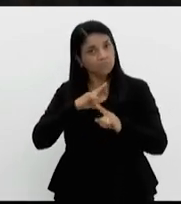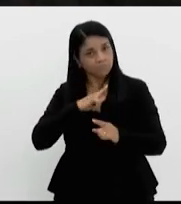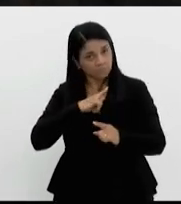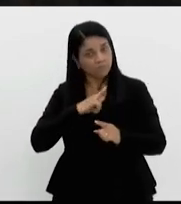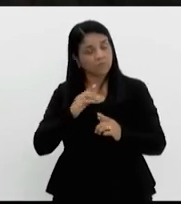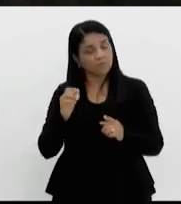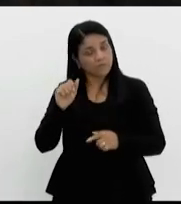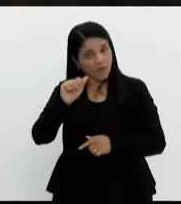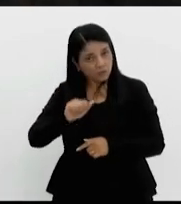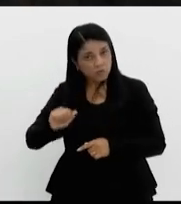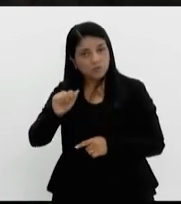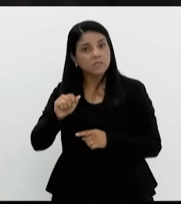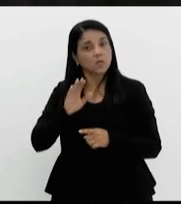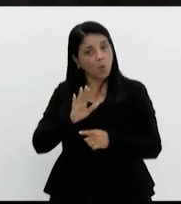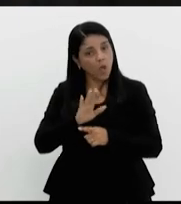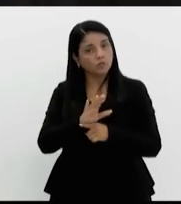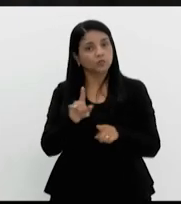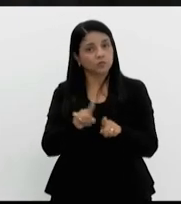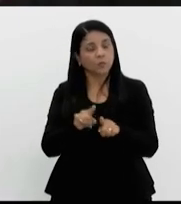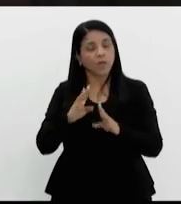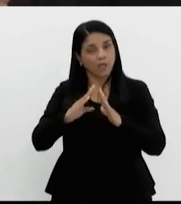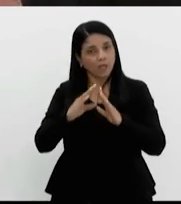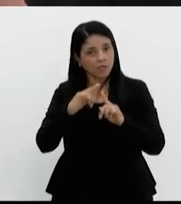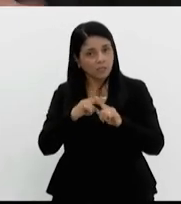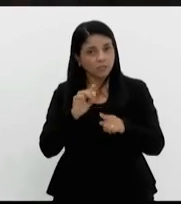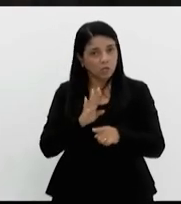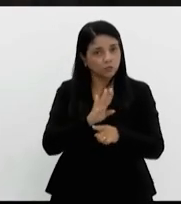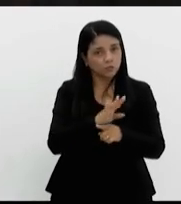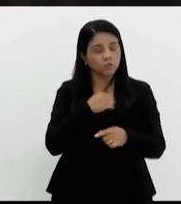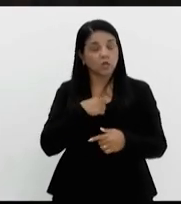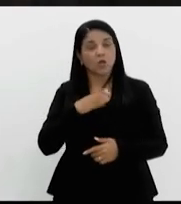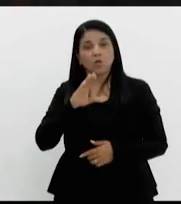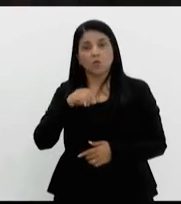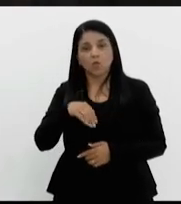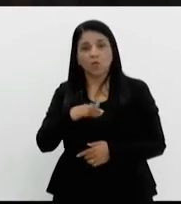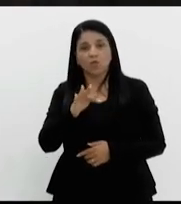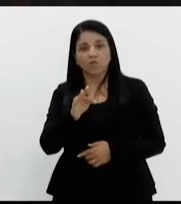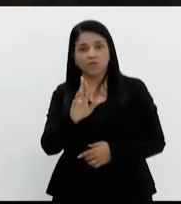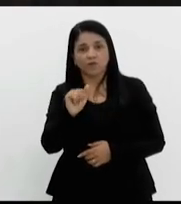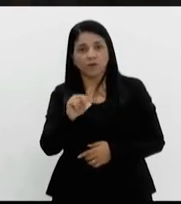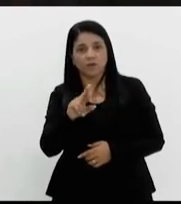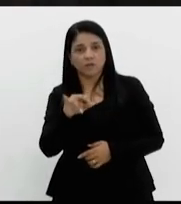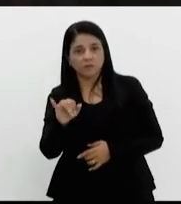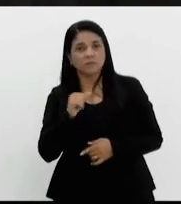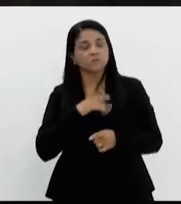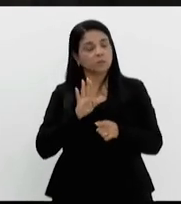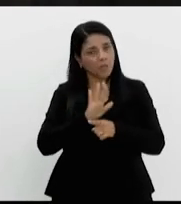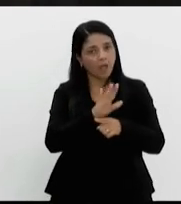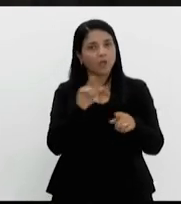isso, associações que podem fazer isso, confrarias que podem fazer isso. Então,